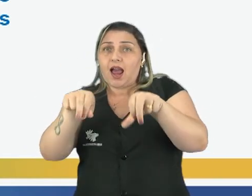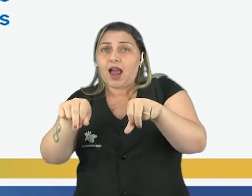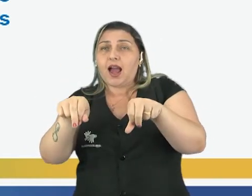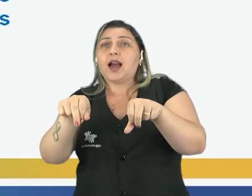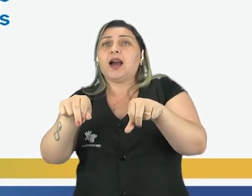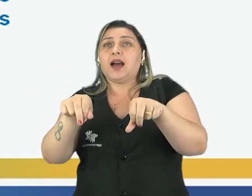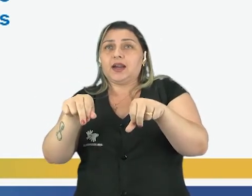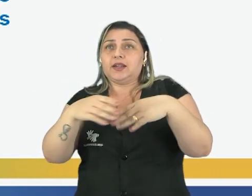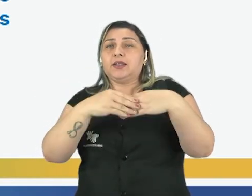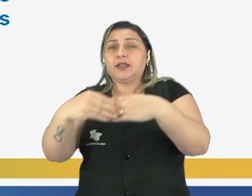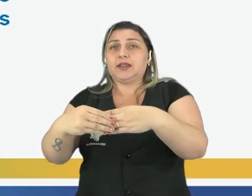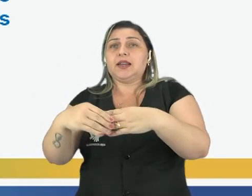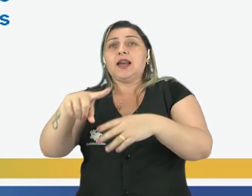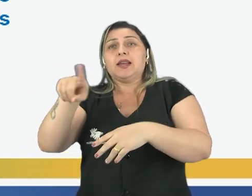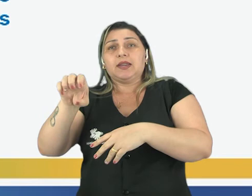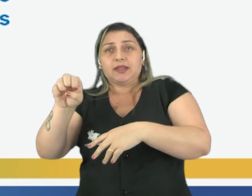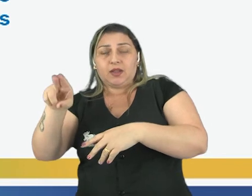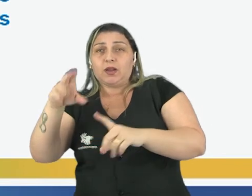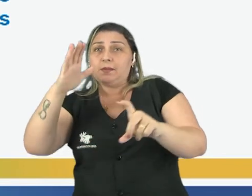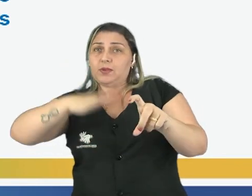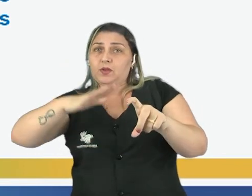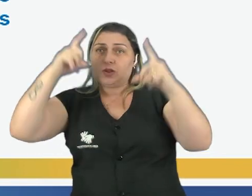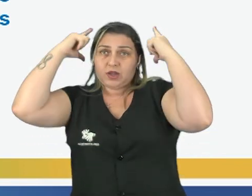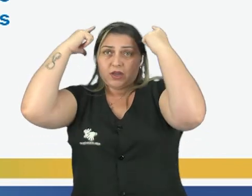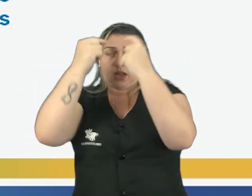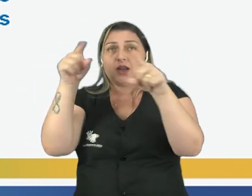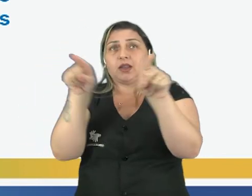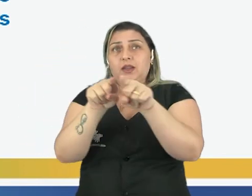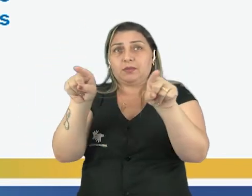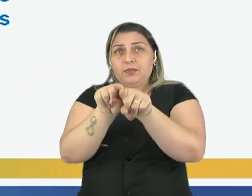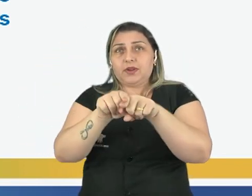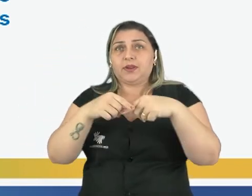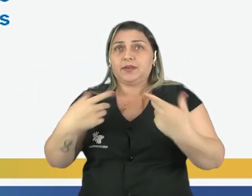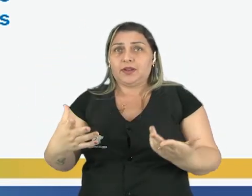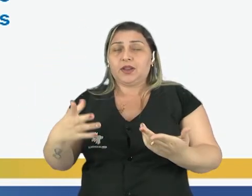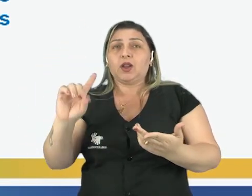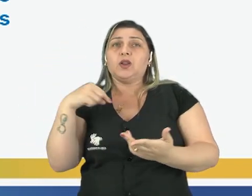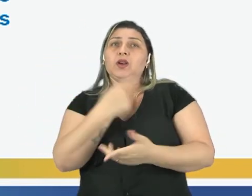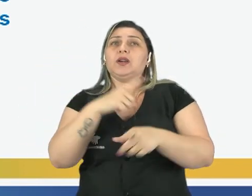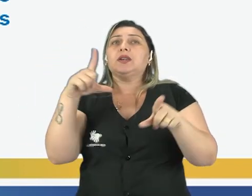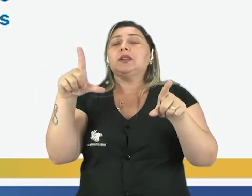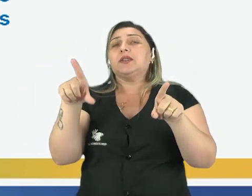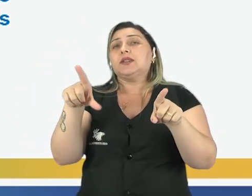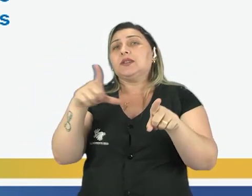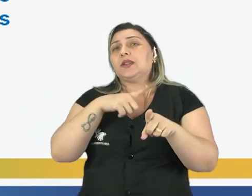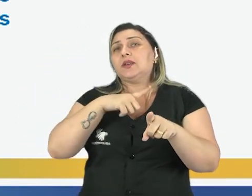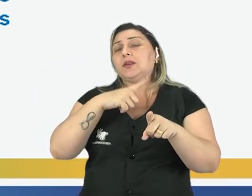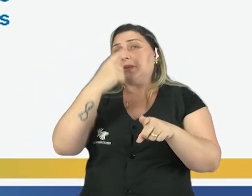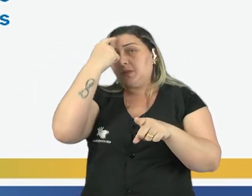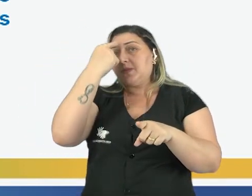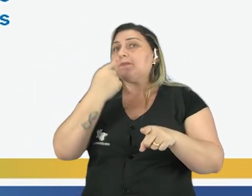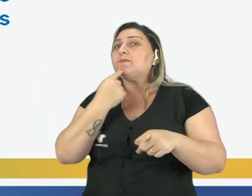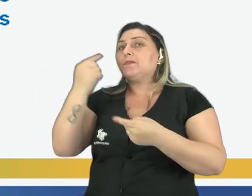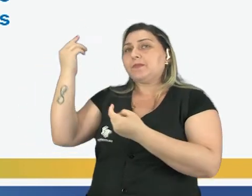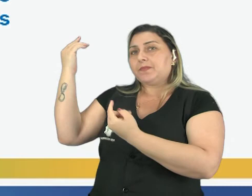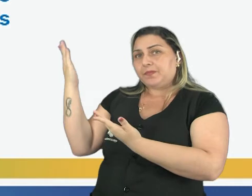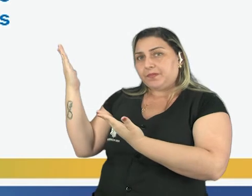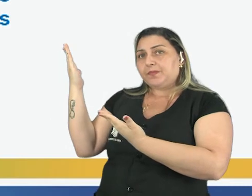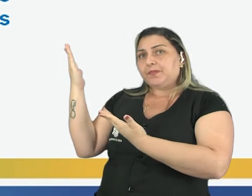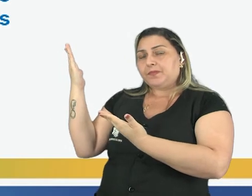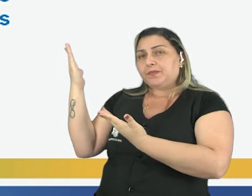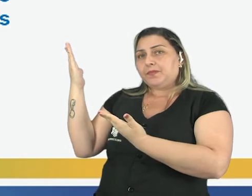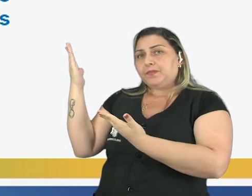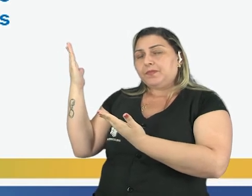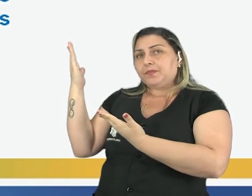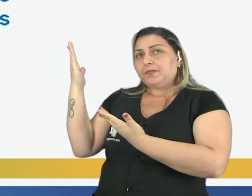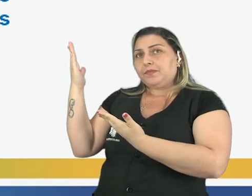os raios de Zeus na mitologia grega. E aí nós temos a imagem, nessa